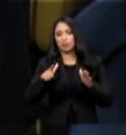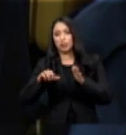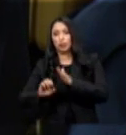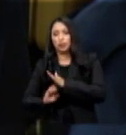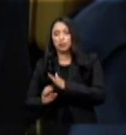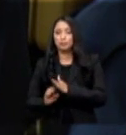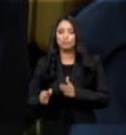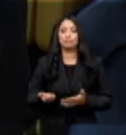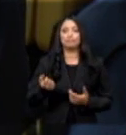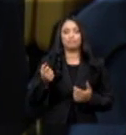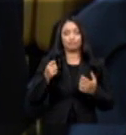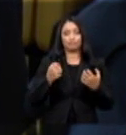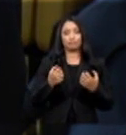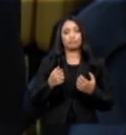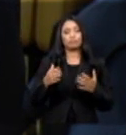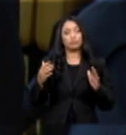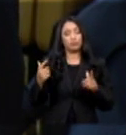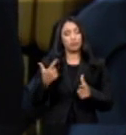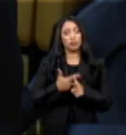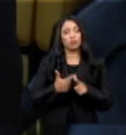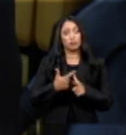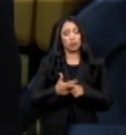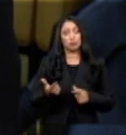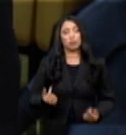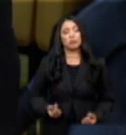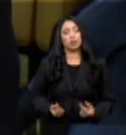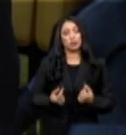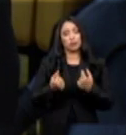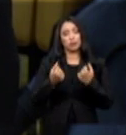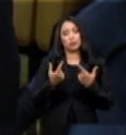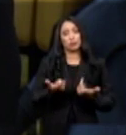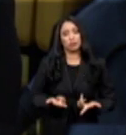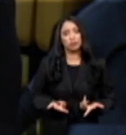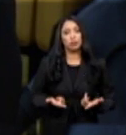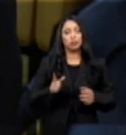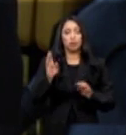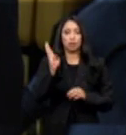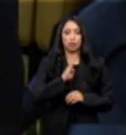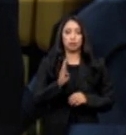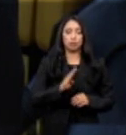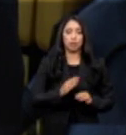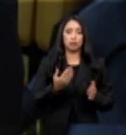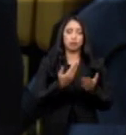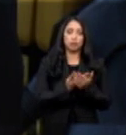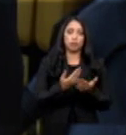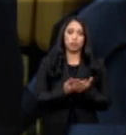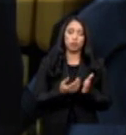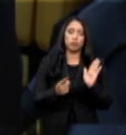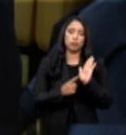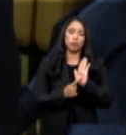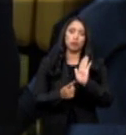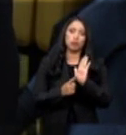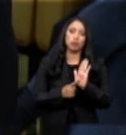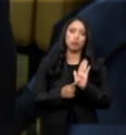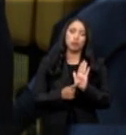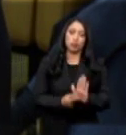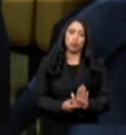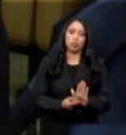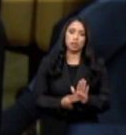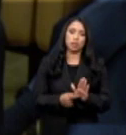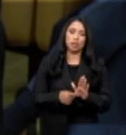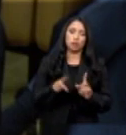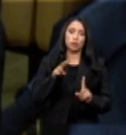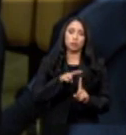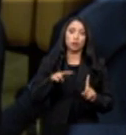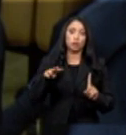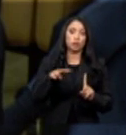causariam certamente um forte impacto à economia brasileira. Em estudo apresentado nos autos pela ABAG, do ponto de